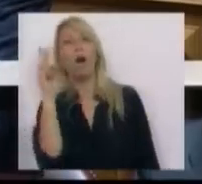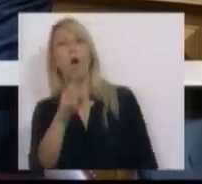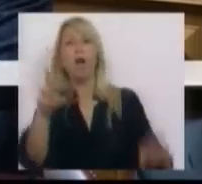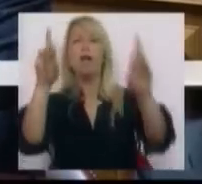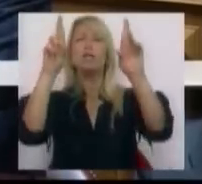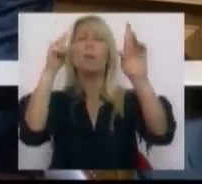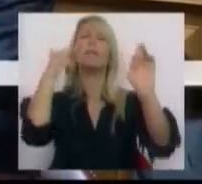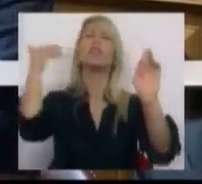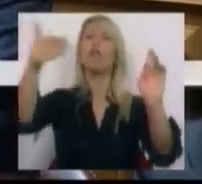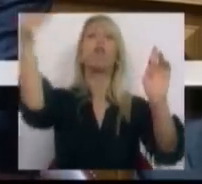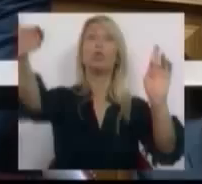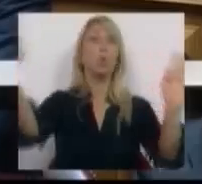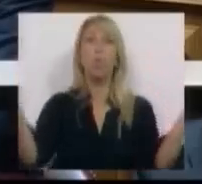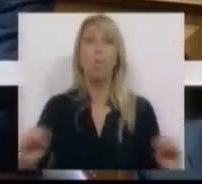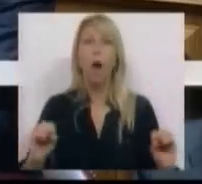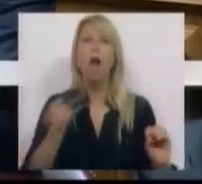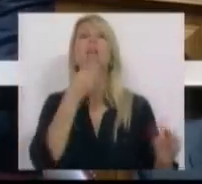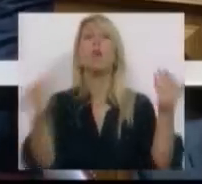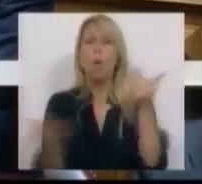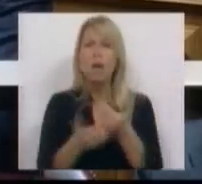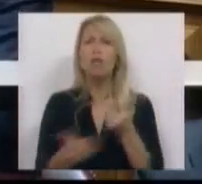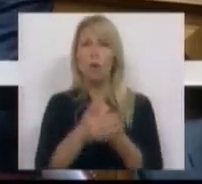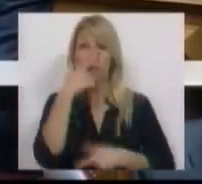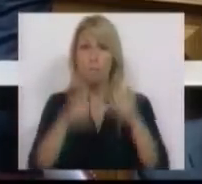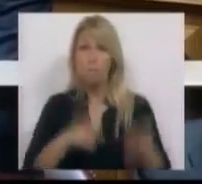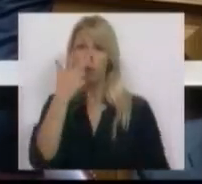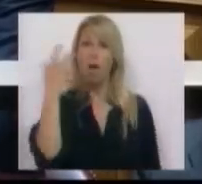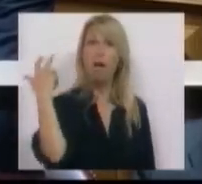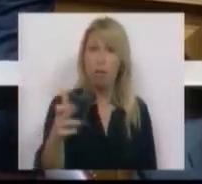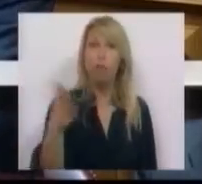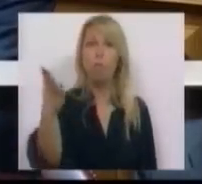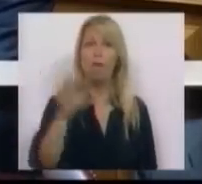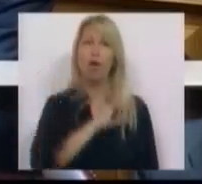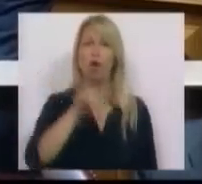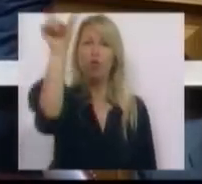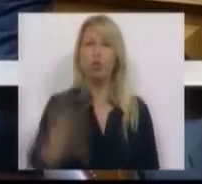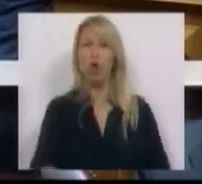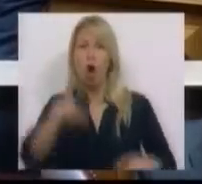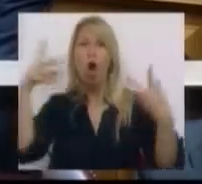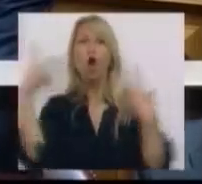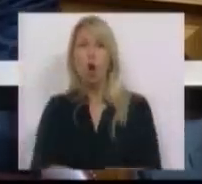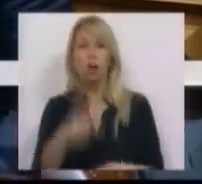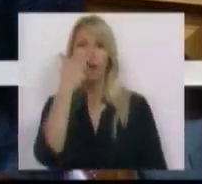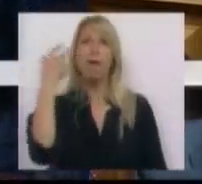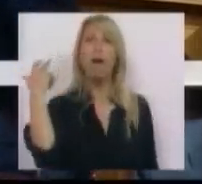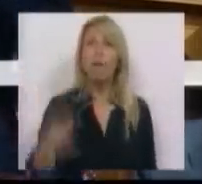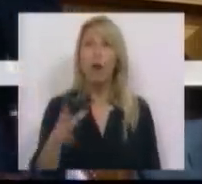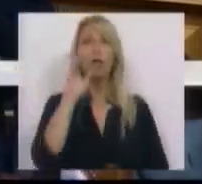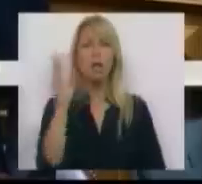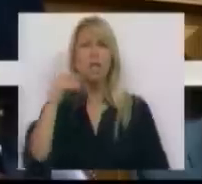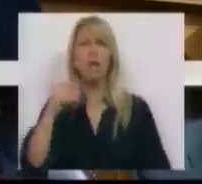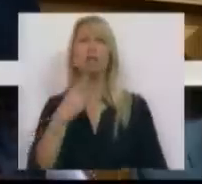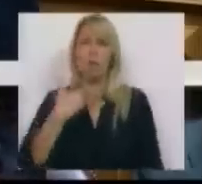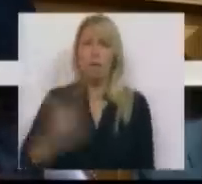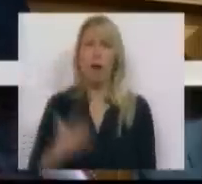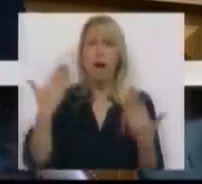esperança ao seu futuro e com idosos e reformados que o senhor corta uma pensão de reforma que eles ganharam uma